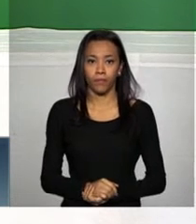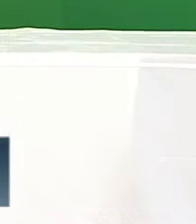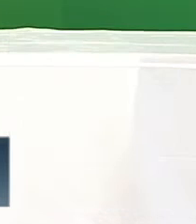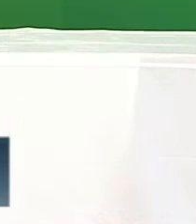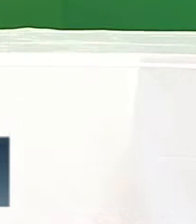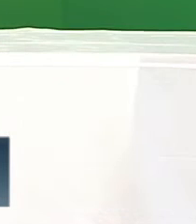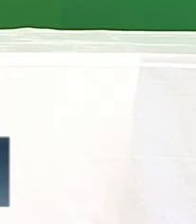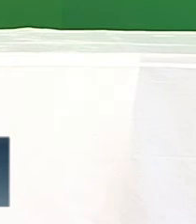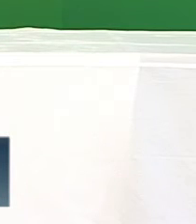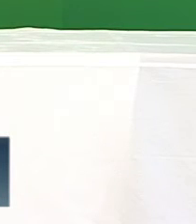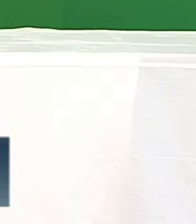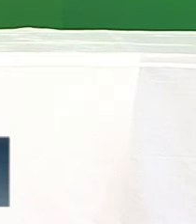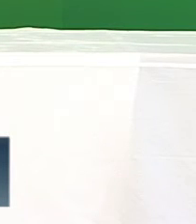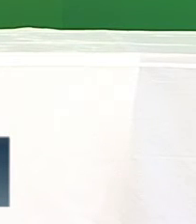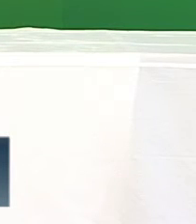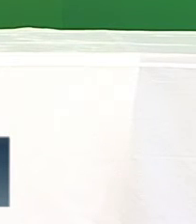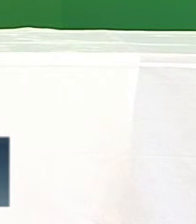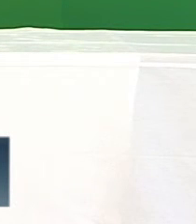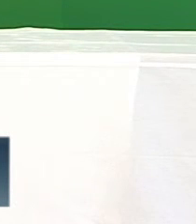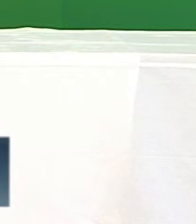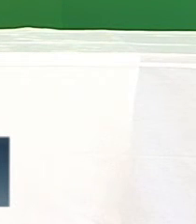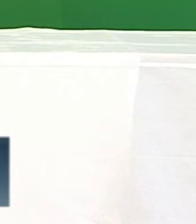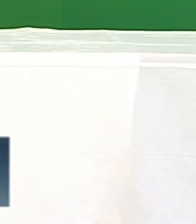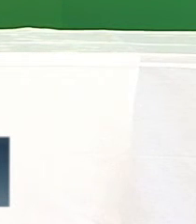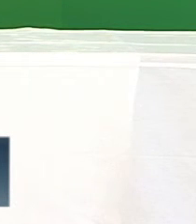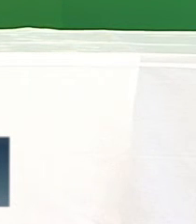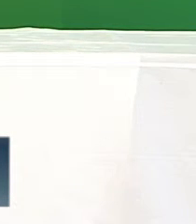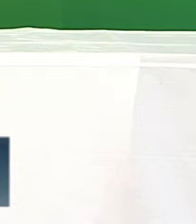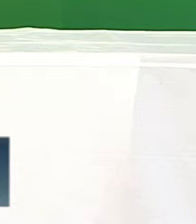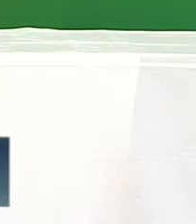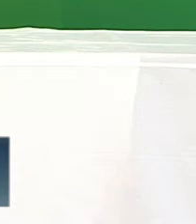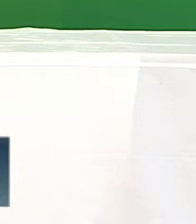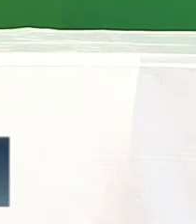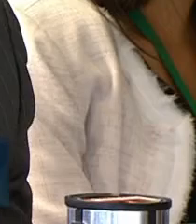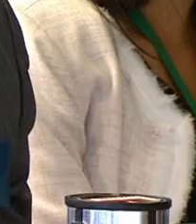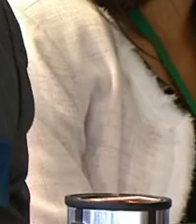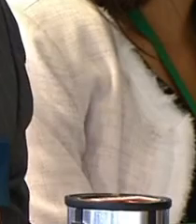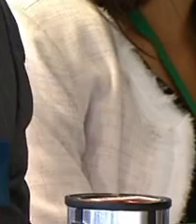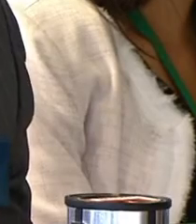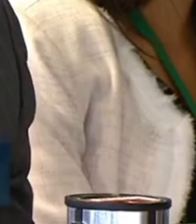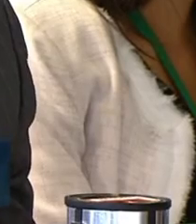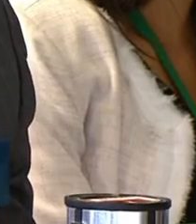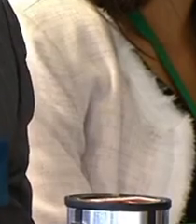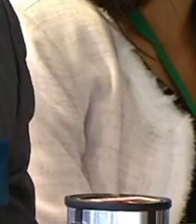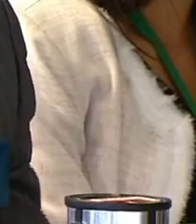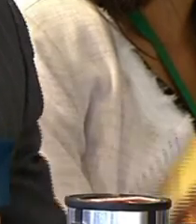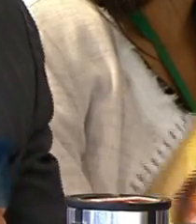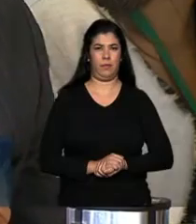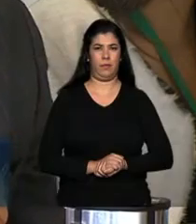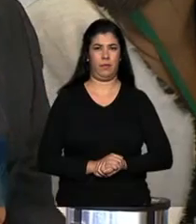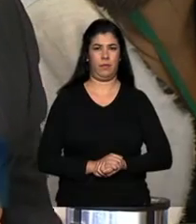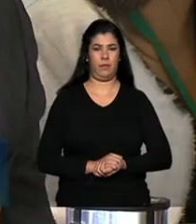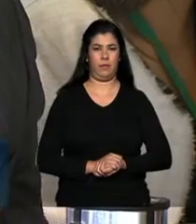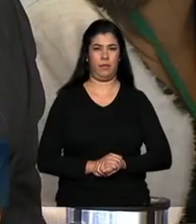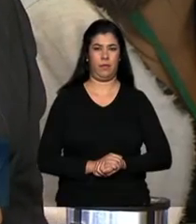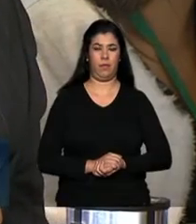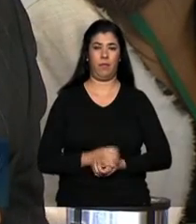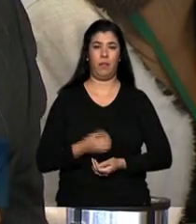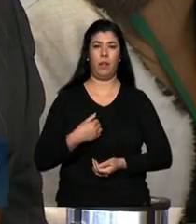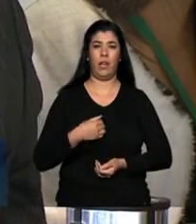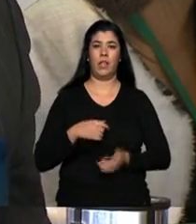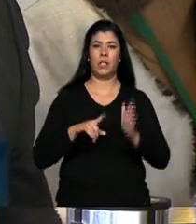Ministro Cacai Amorim, Rede Amorim Comunicações, Sombrio, Santa Catarina. A nível